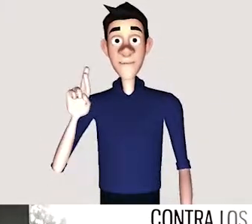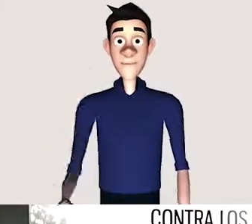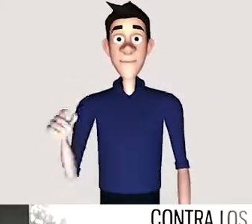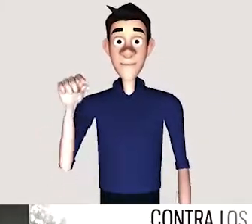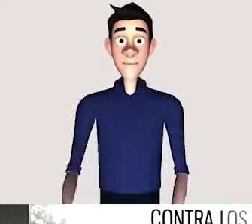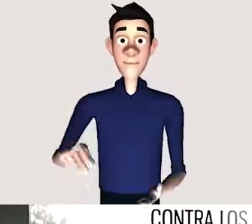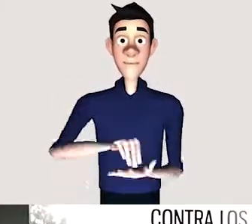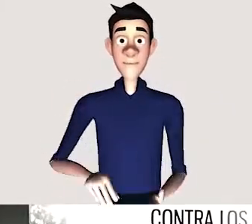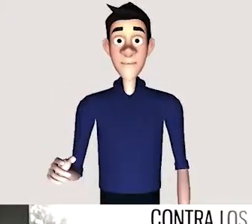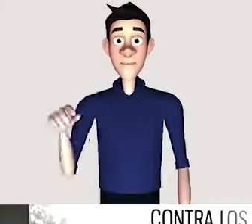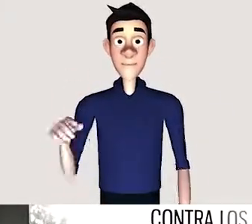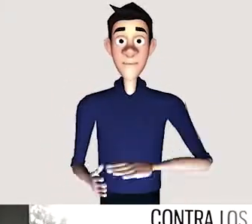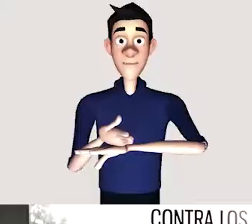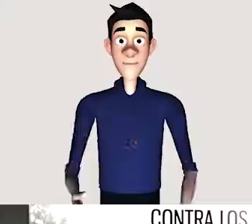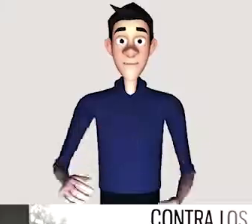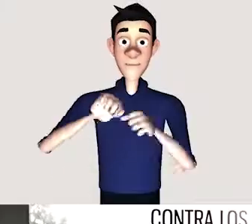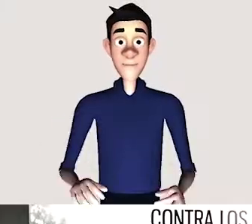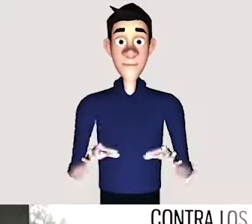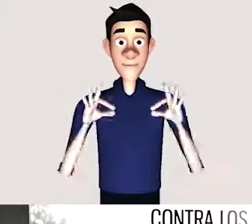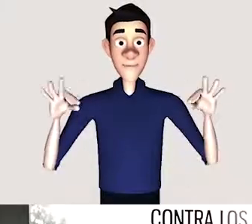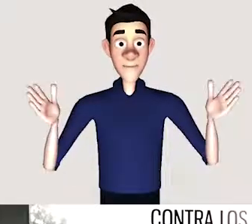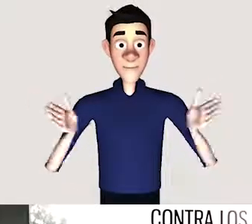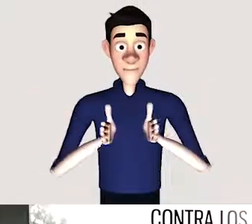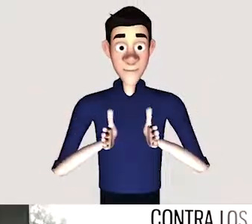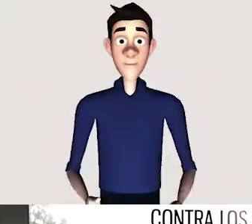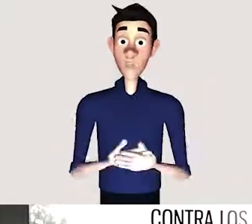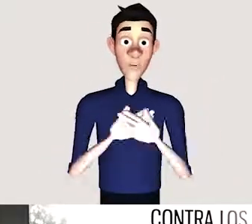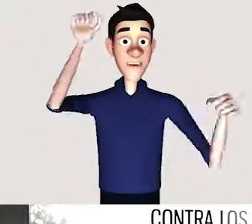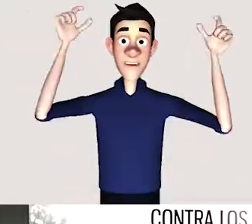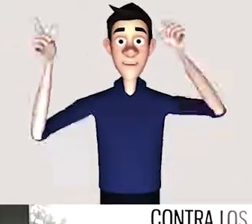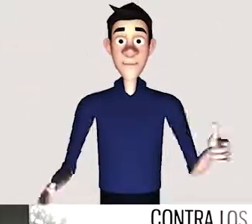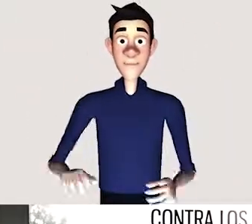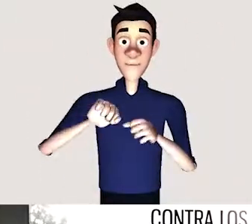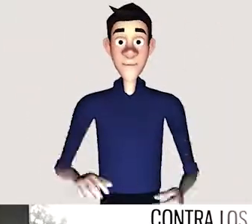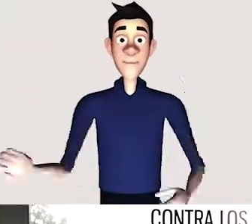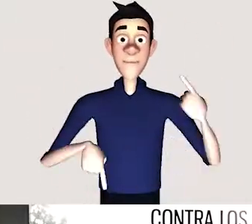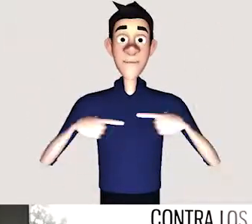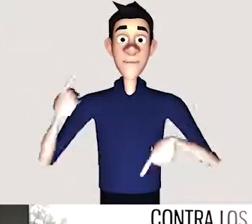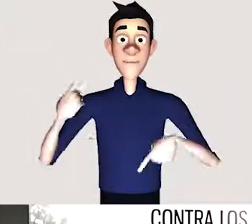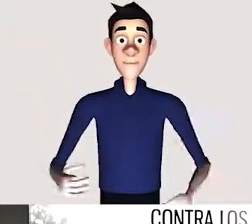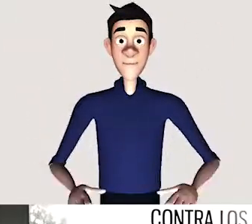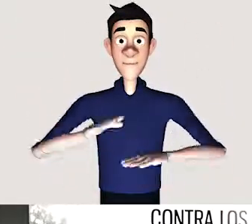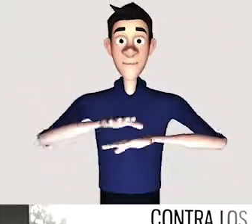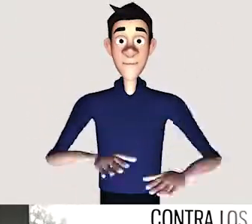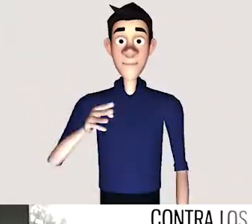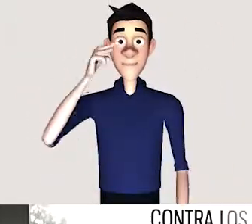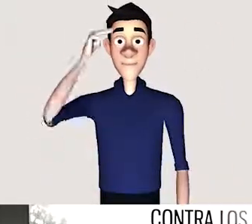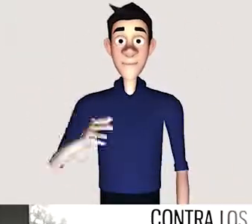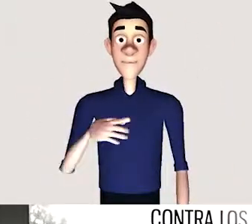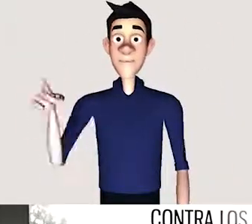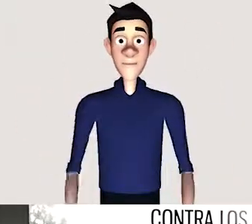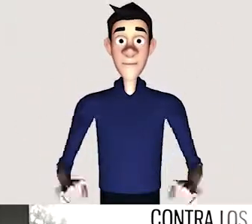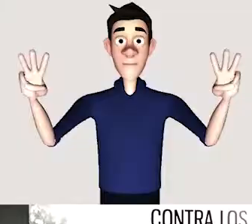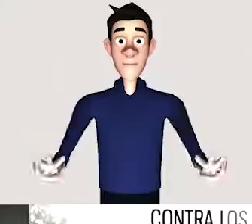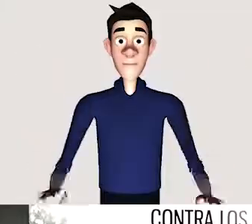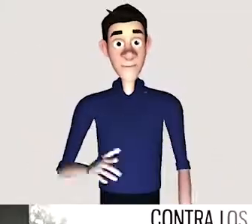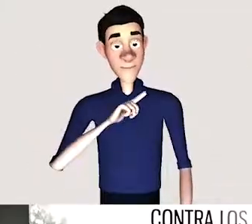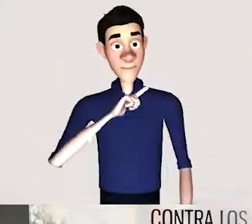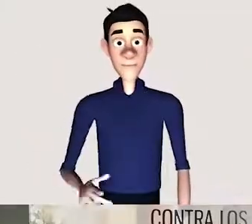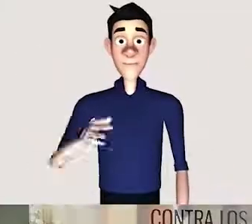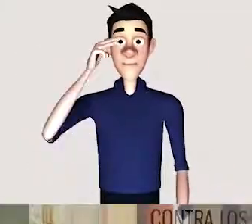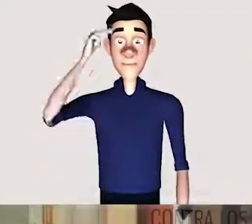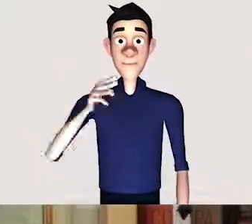Nenhum museu tem a memória de tudo. Nenhum museu é total. Todo museu é